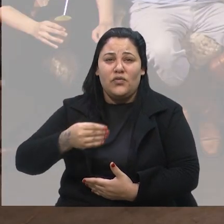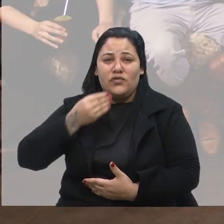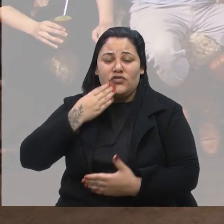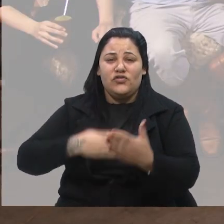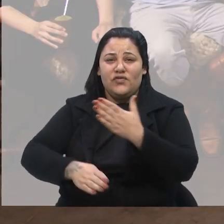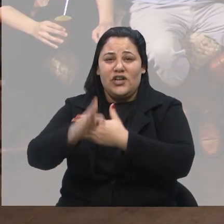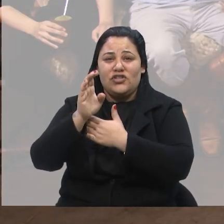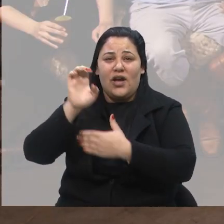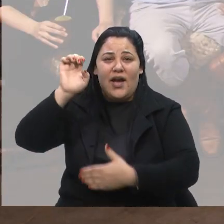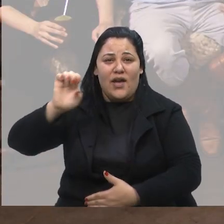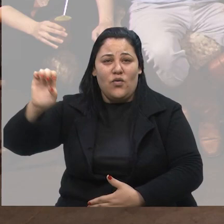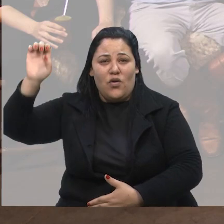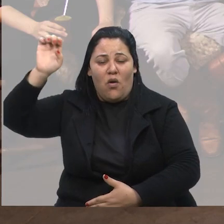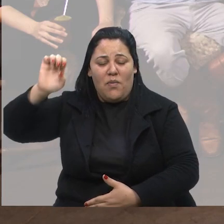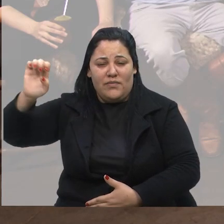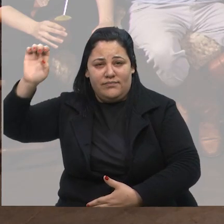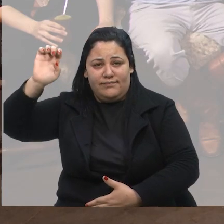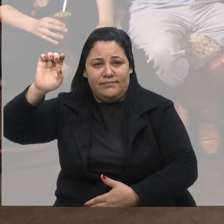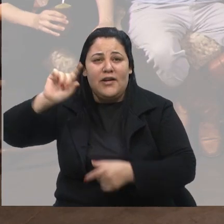Levando a nossa música gaúcha.